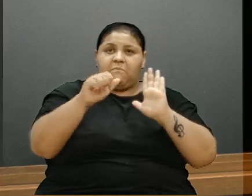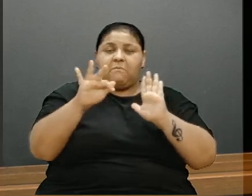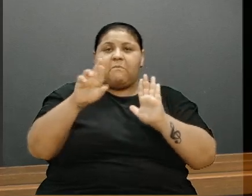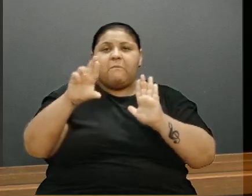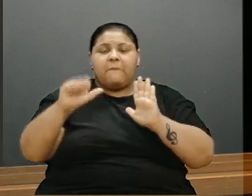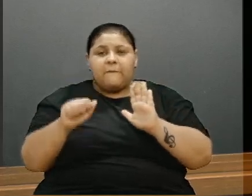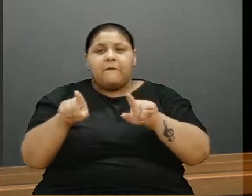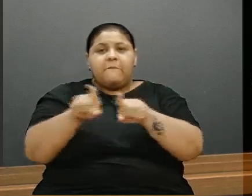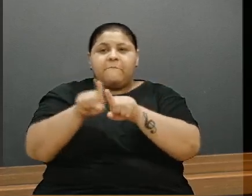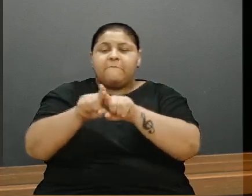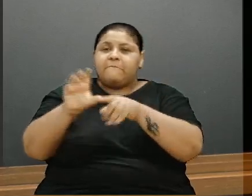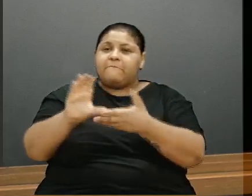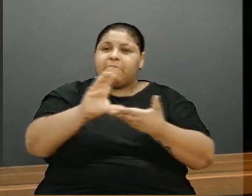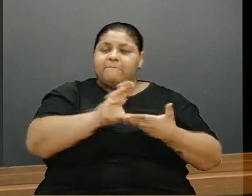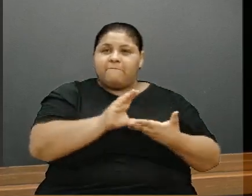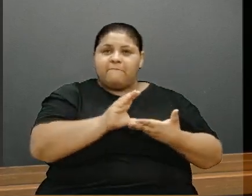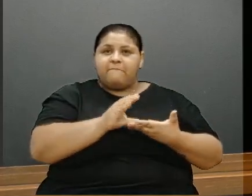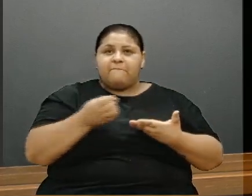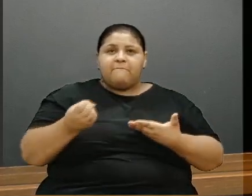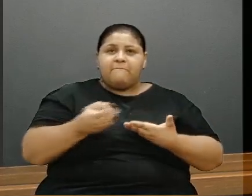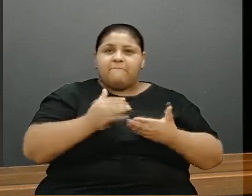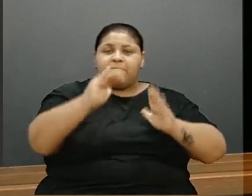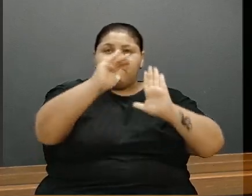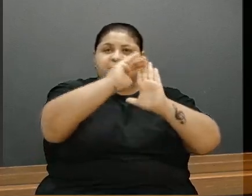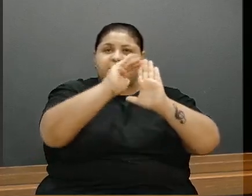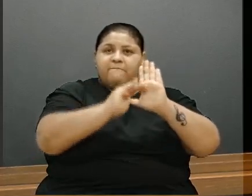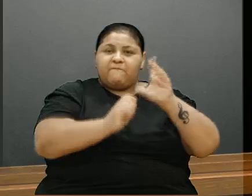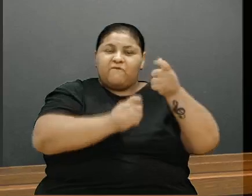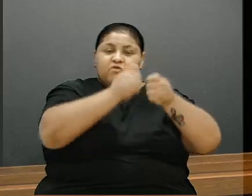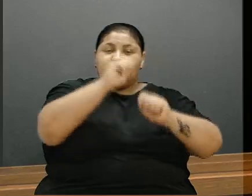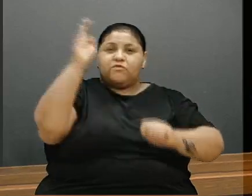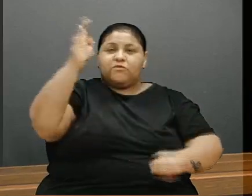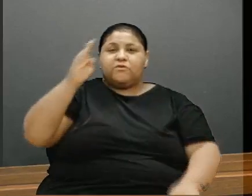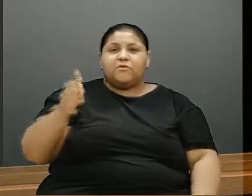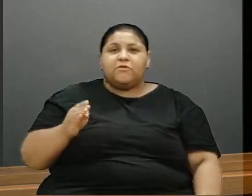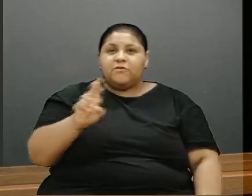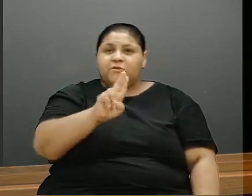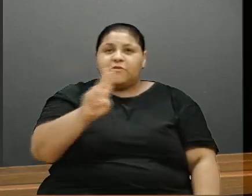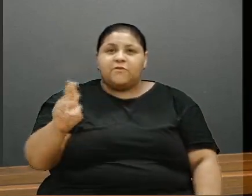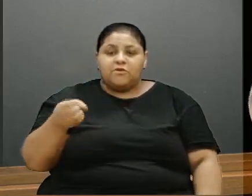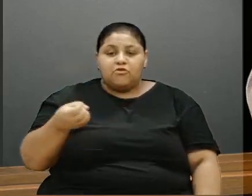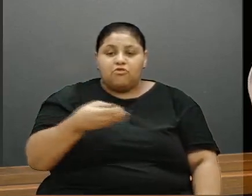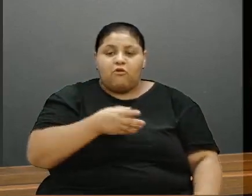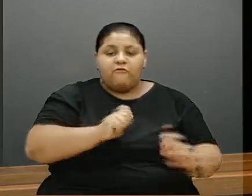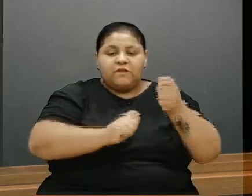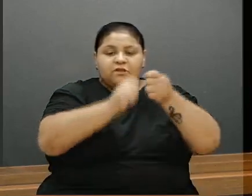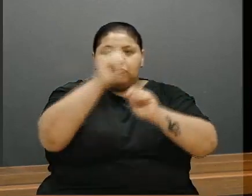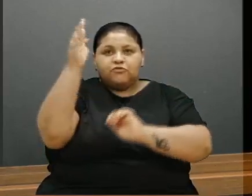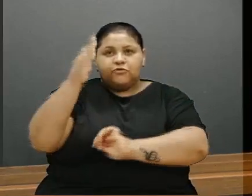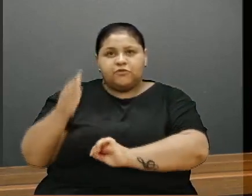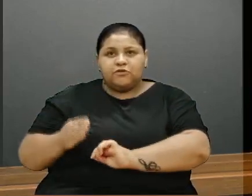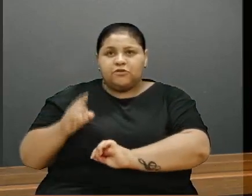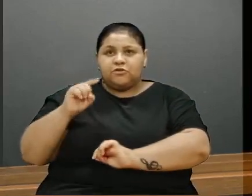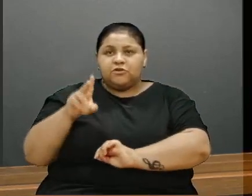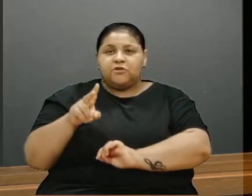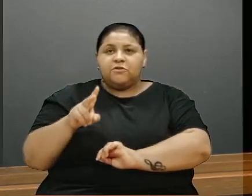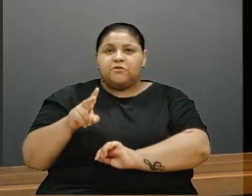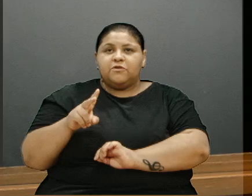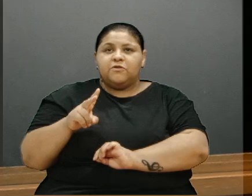investimento significativo no novo programa de Indústria Brasil, o chamado Nova Indústria Brasil. Somente entre os